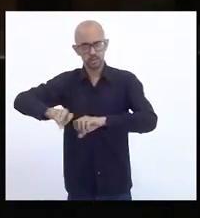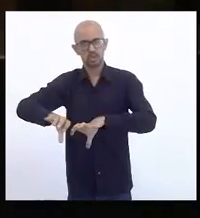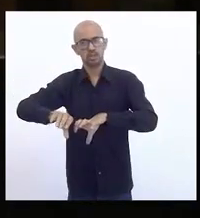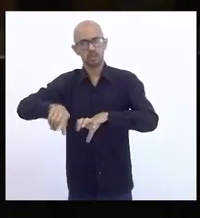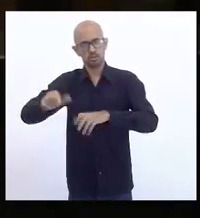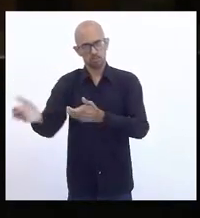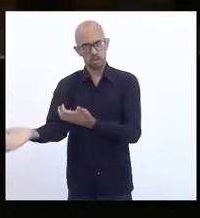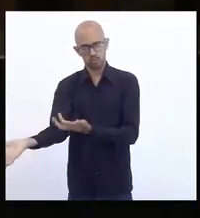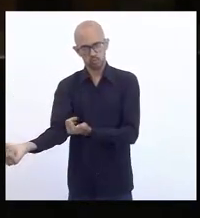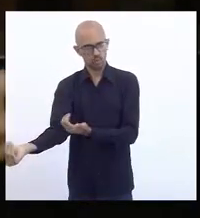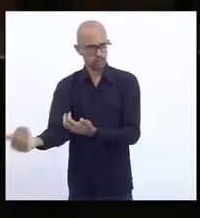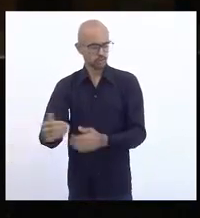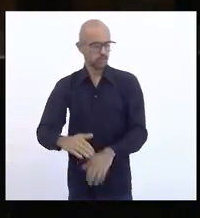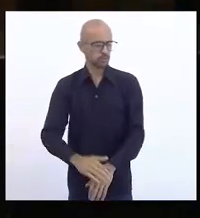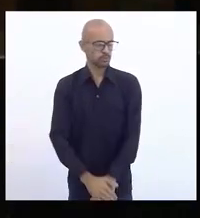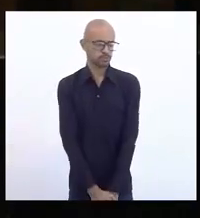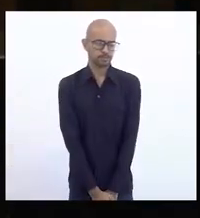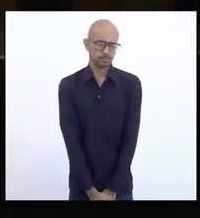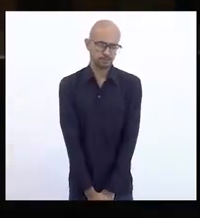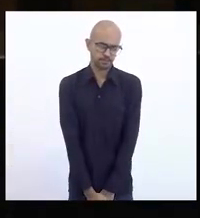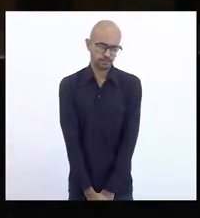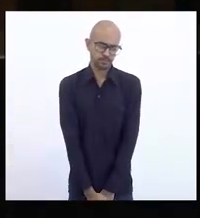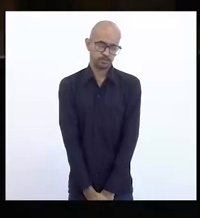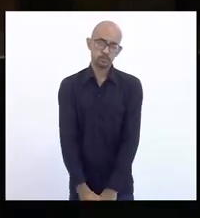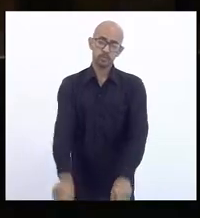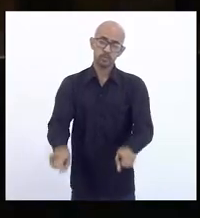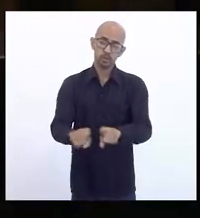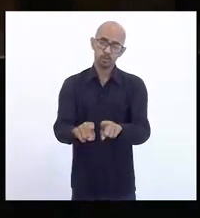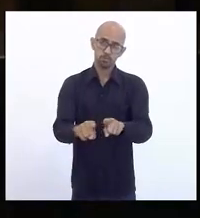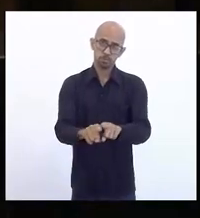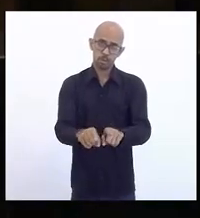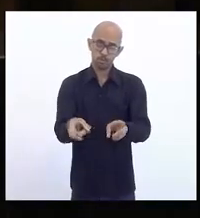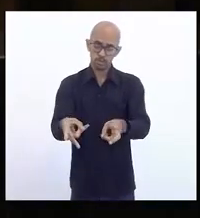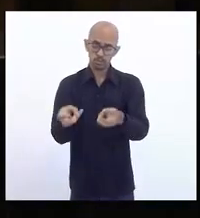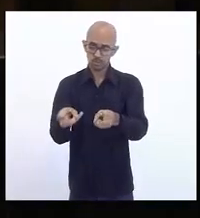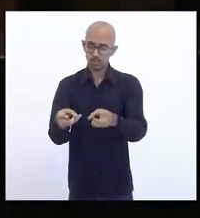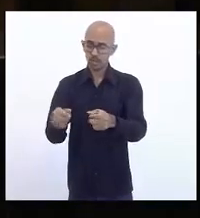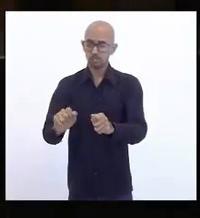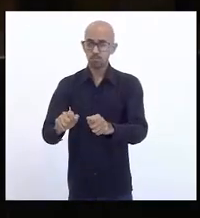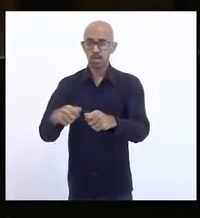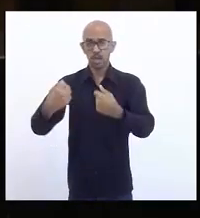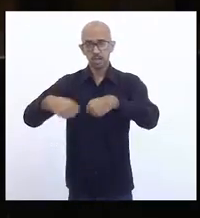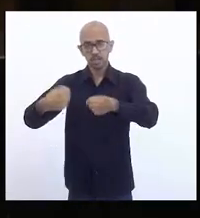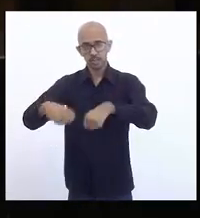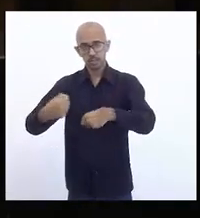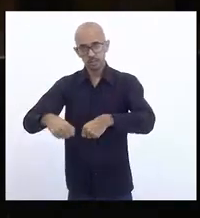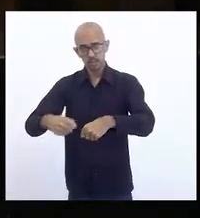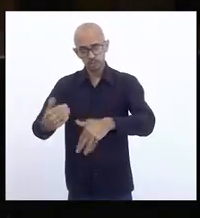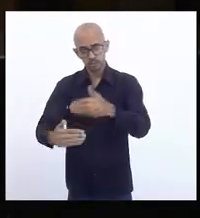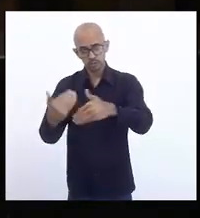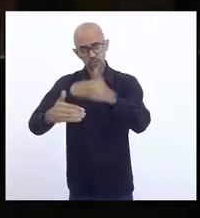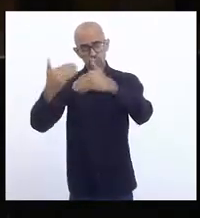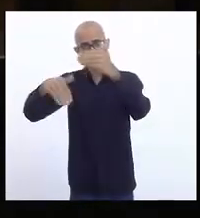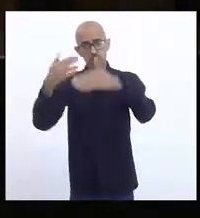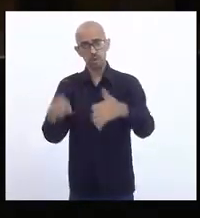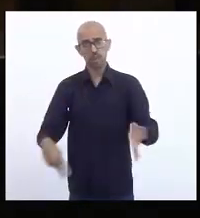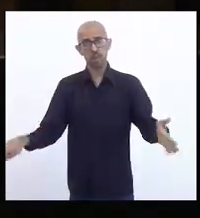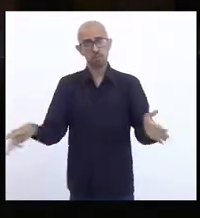aquela juventude. E para atender o quê? As necessidades de desenvolvimento da